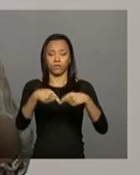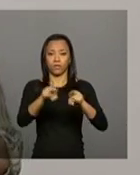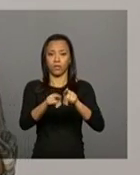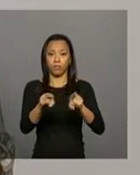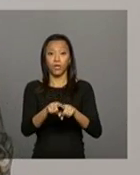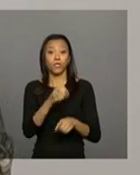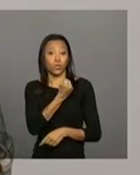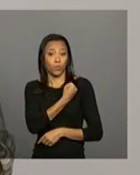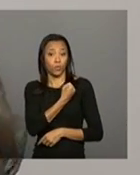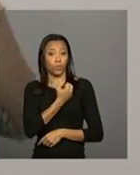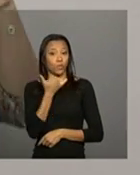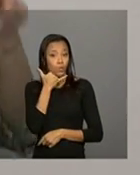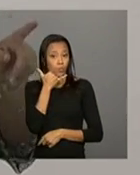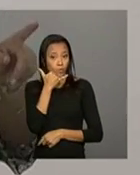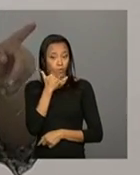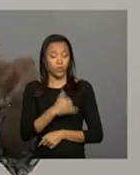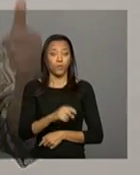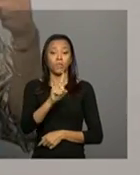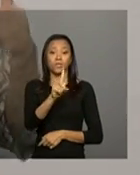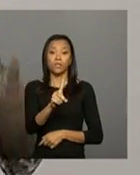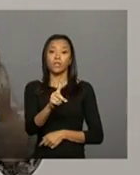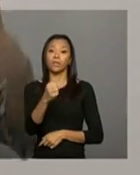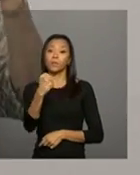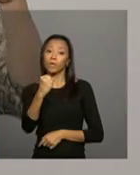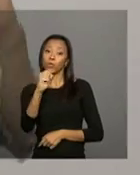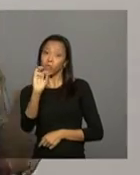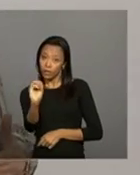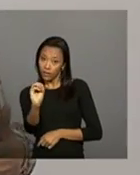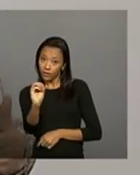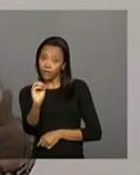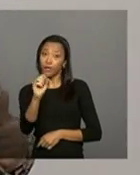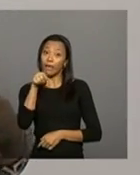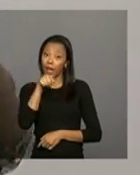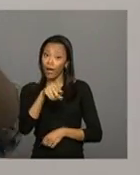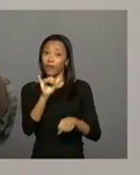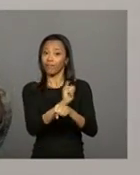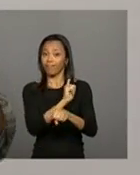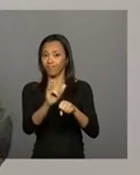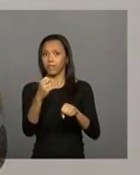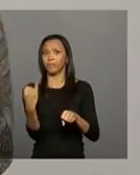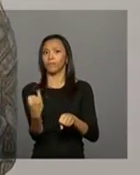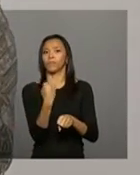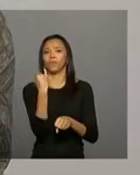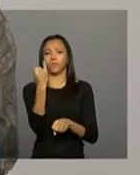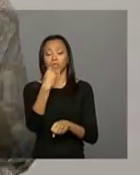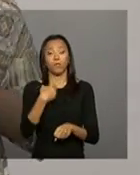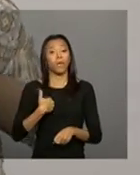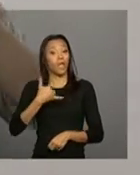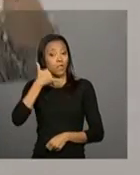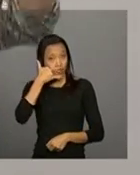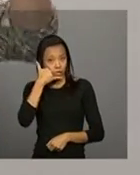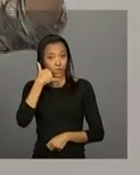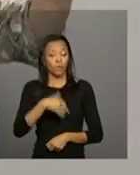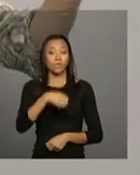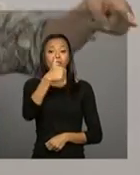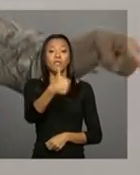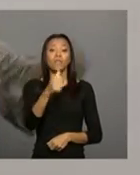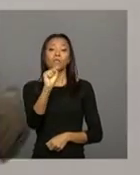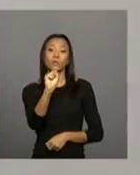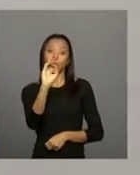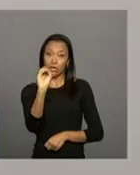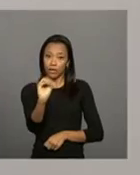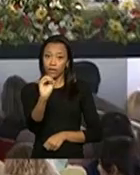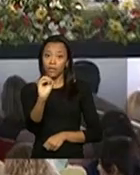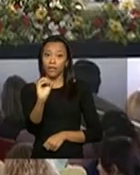Disque 180 foi também um instrumento importante, porque o Disque 180 aproximou